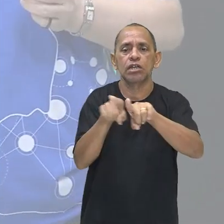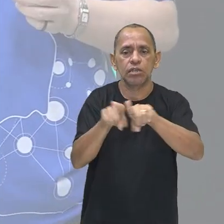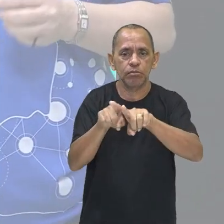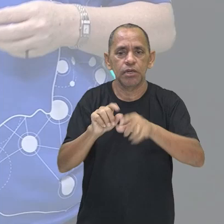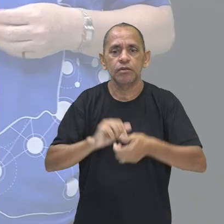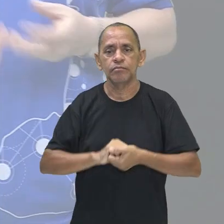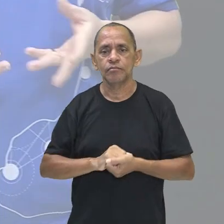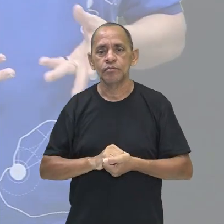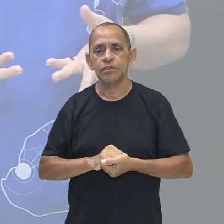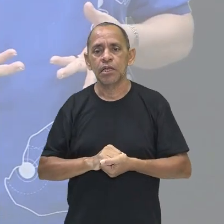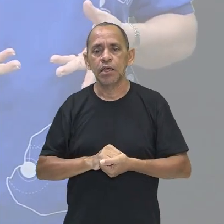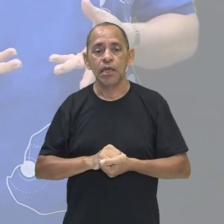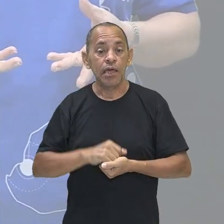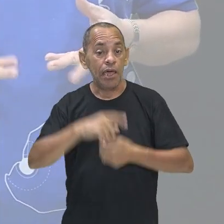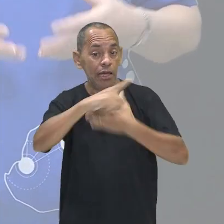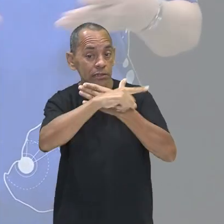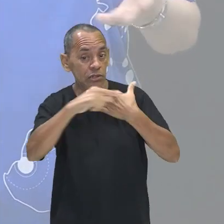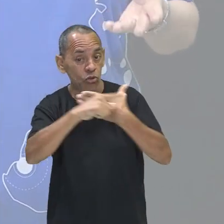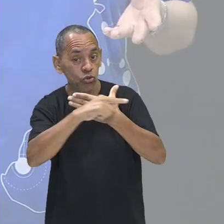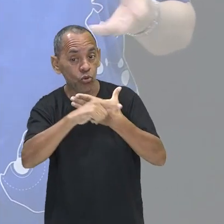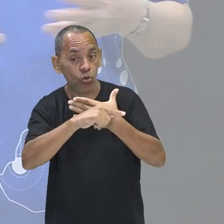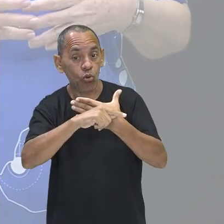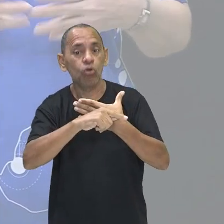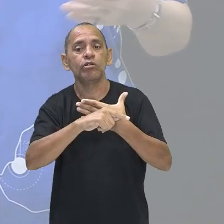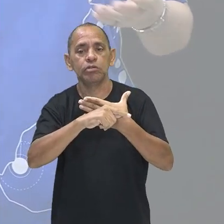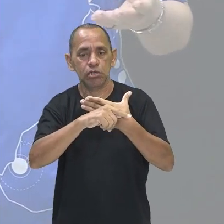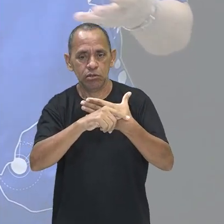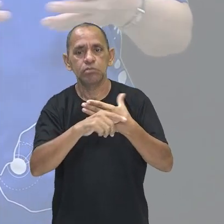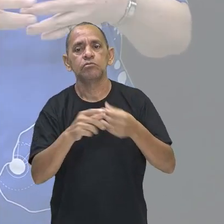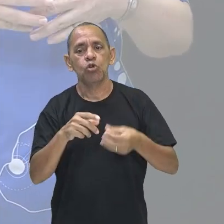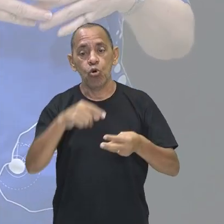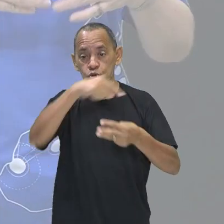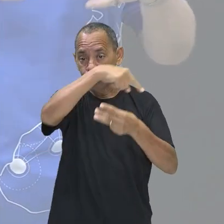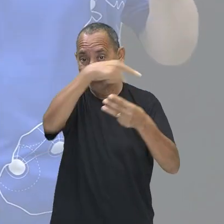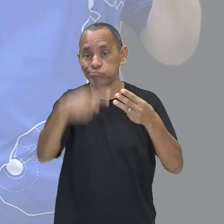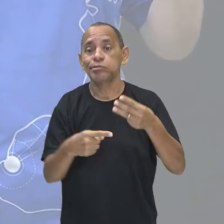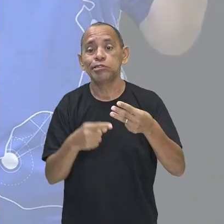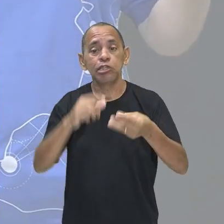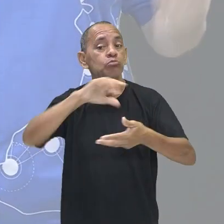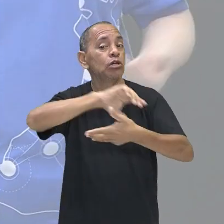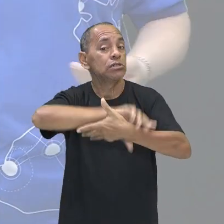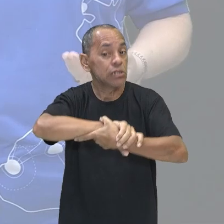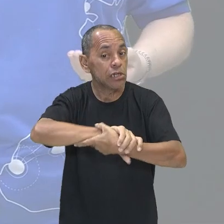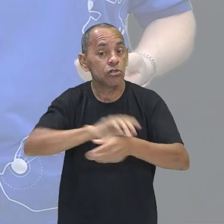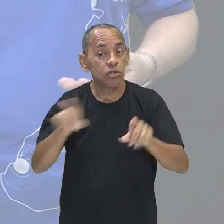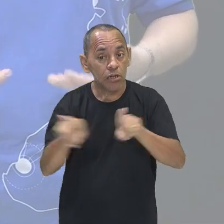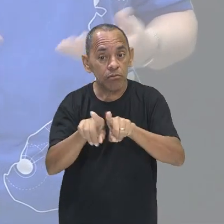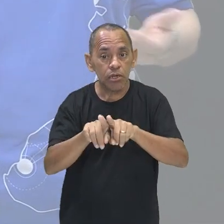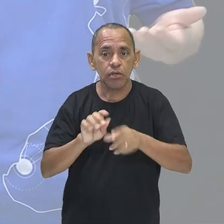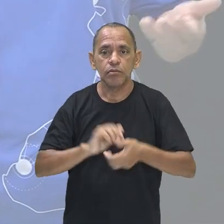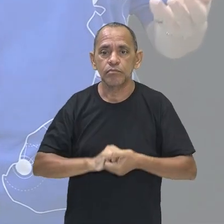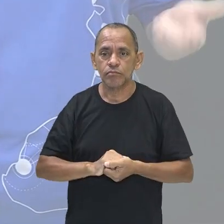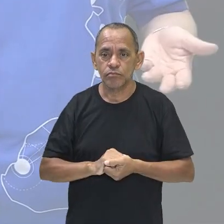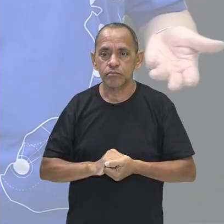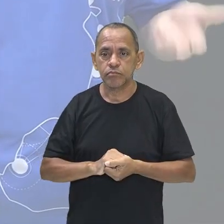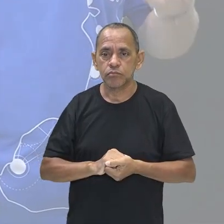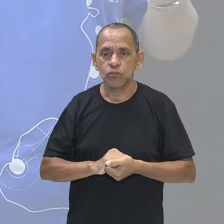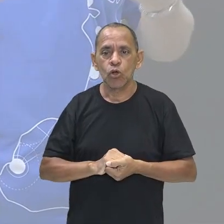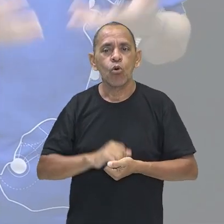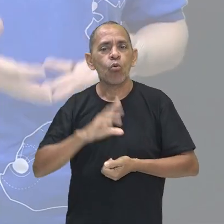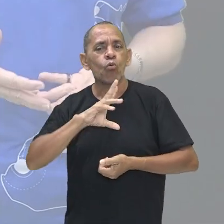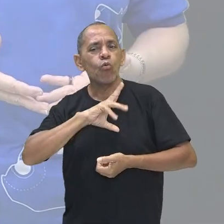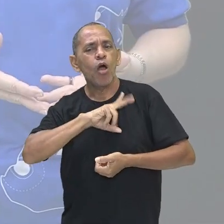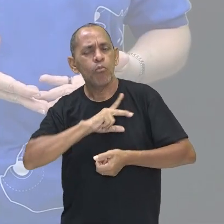Vinícius de Moraes eram muito parceiros. Vinícius de Moraes, Soneto da Fidelidade, quem já não ouviu falar que o amor seja